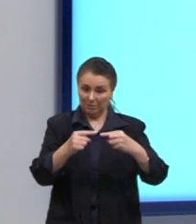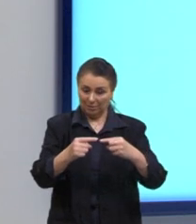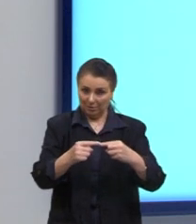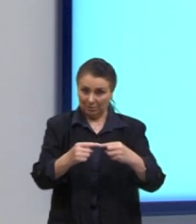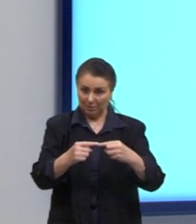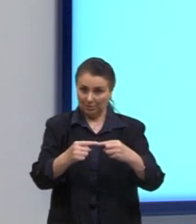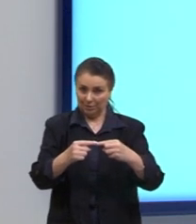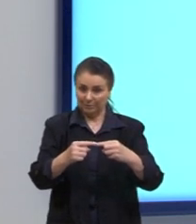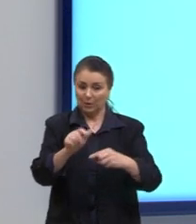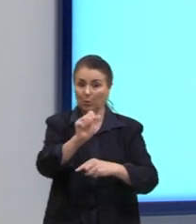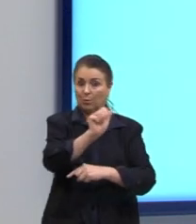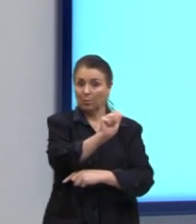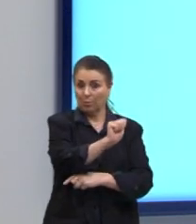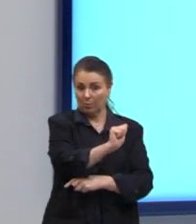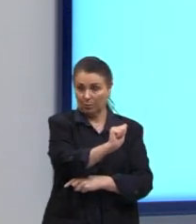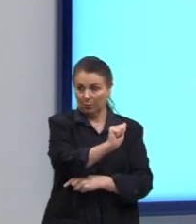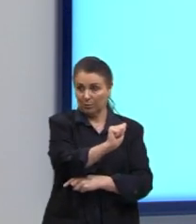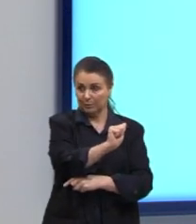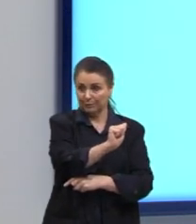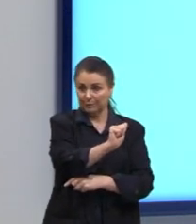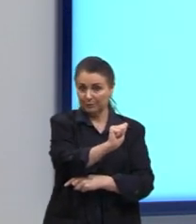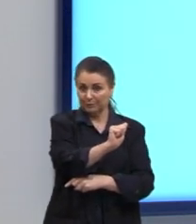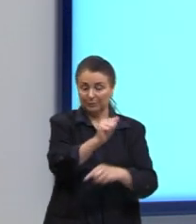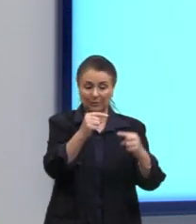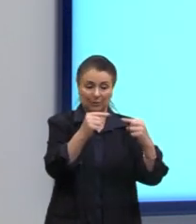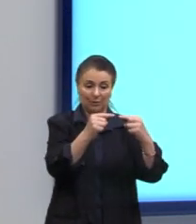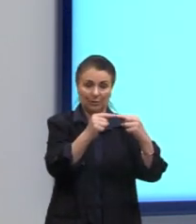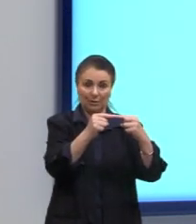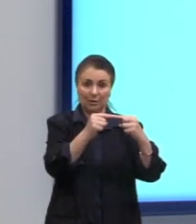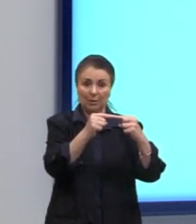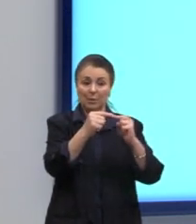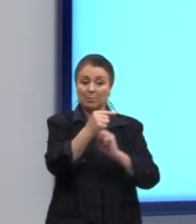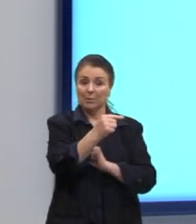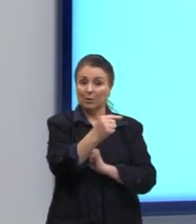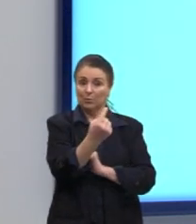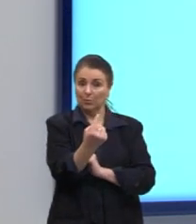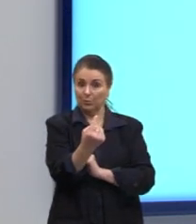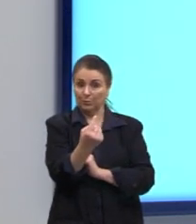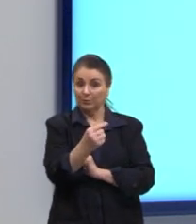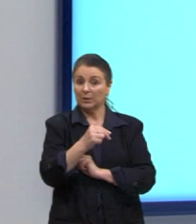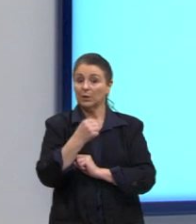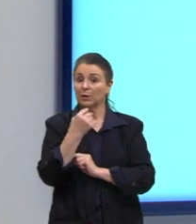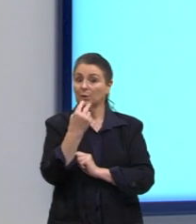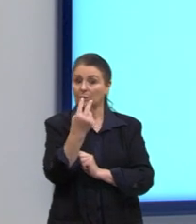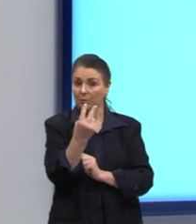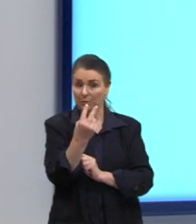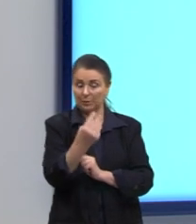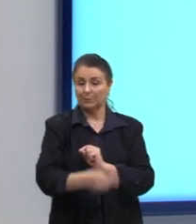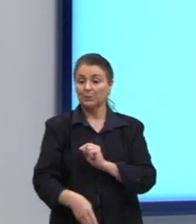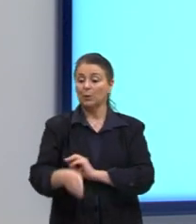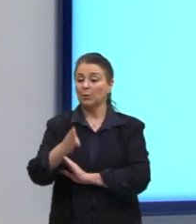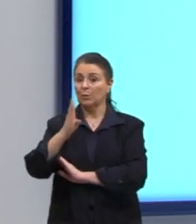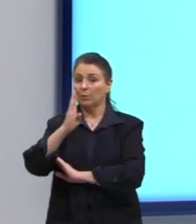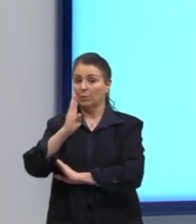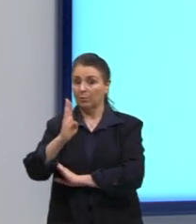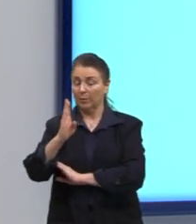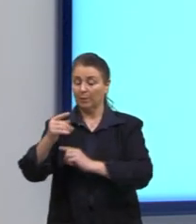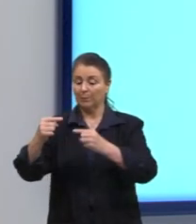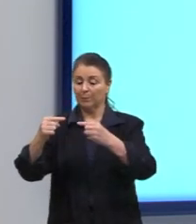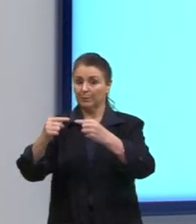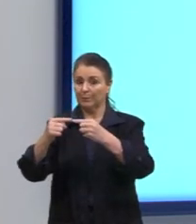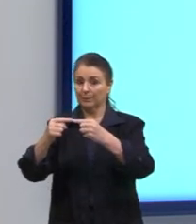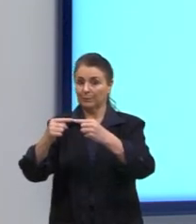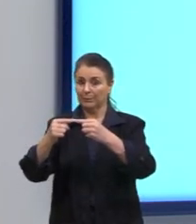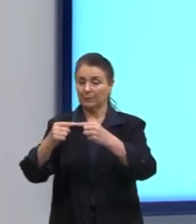o ponto A é o par ordenado menos um e dois o ponto b é o par ordenado